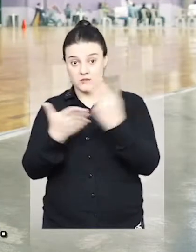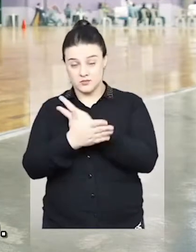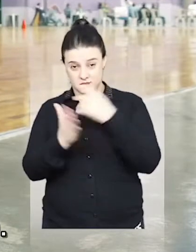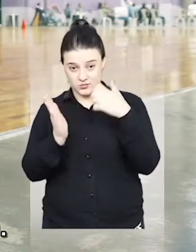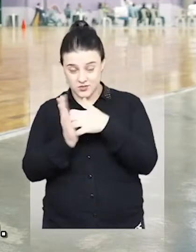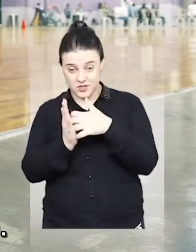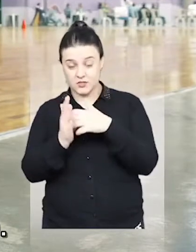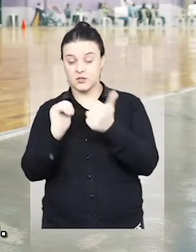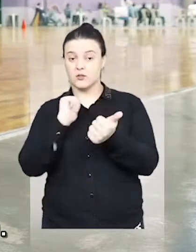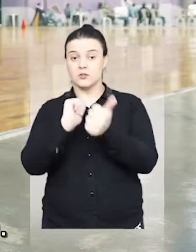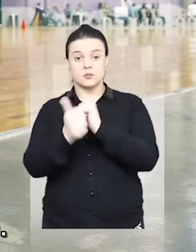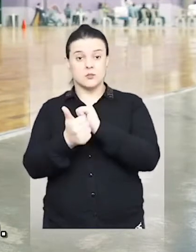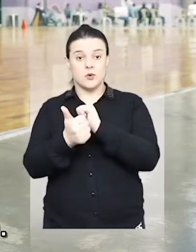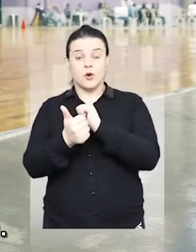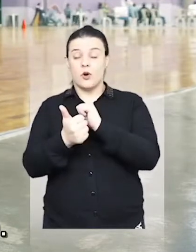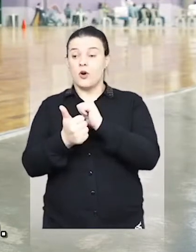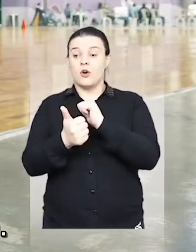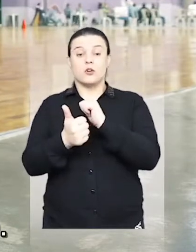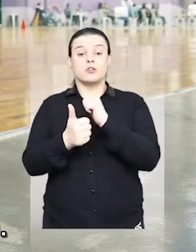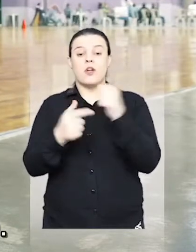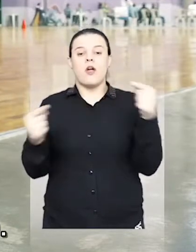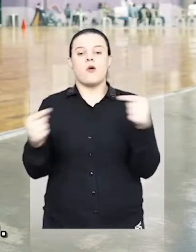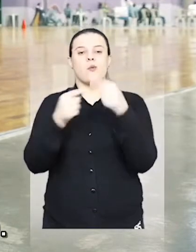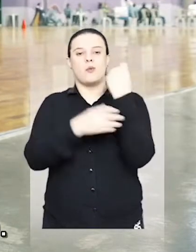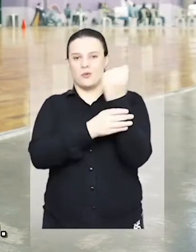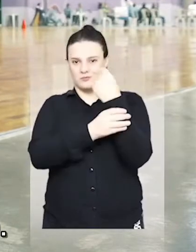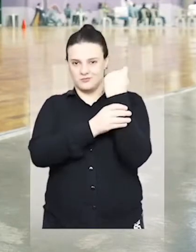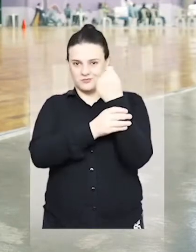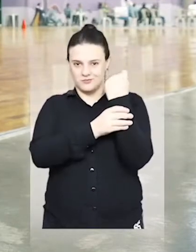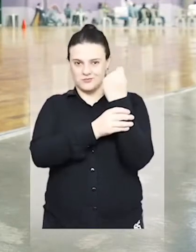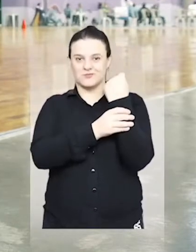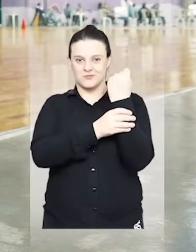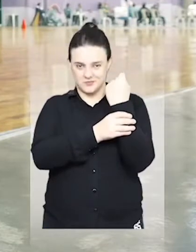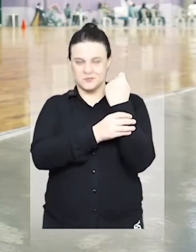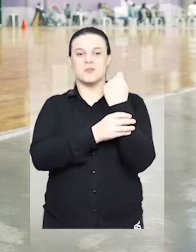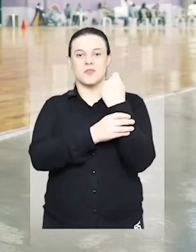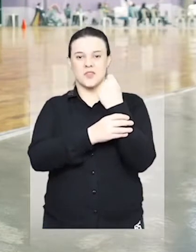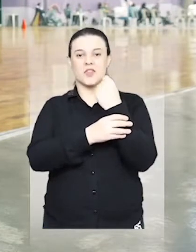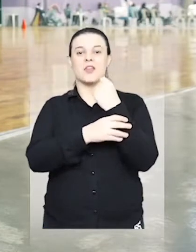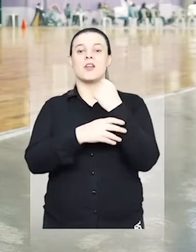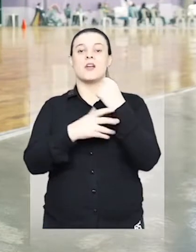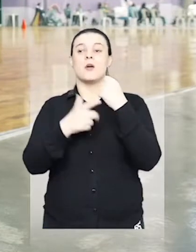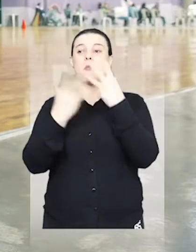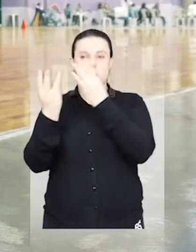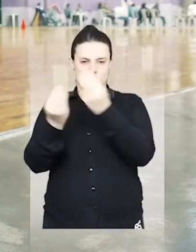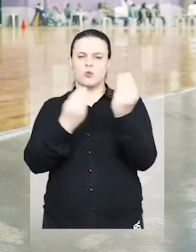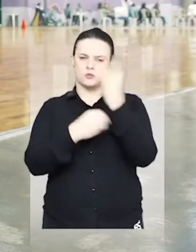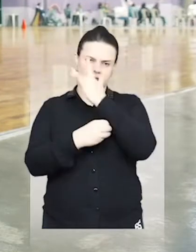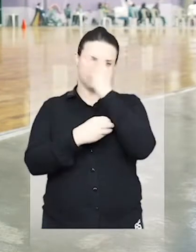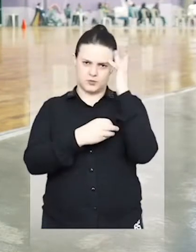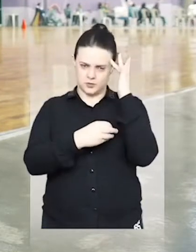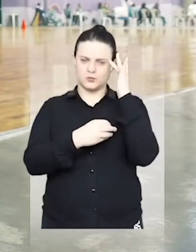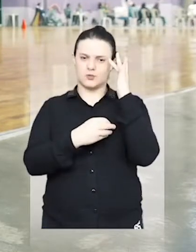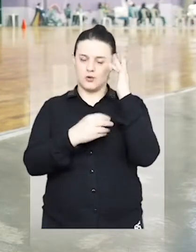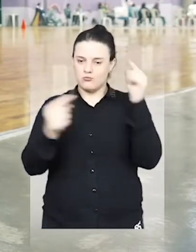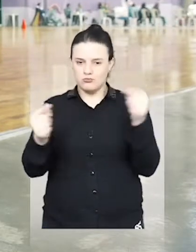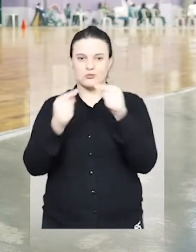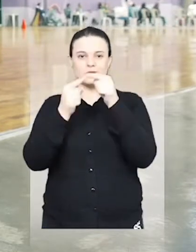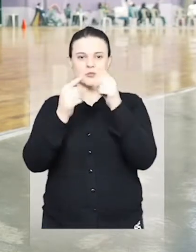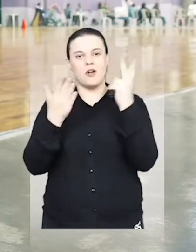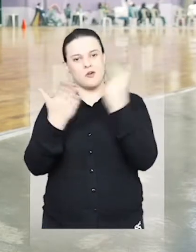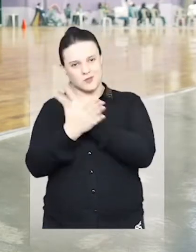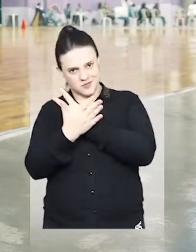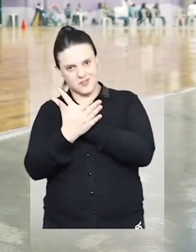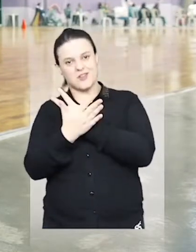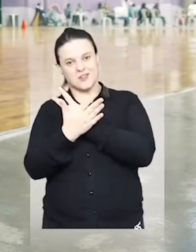o esporte foi para mim, ele entrou como reabilitação, né? Geralmente isso acontece para várias pessoas